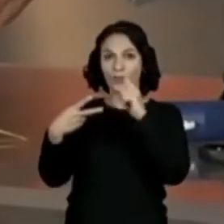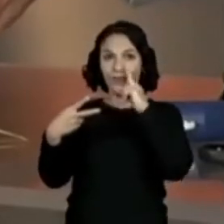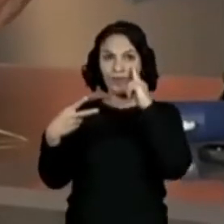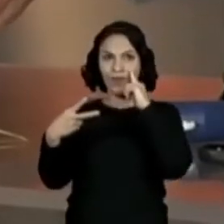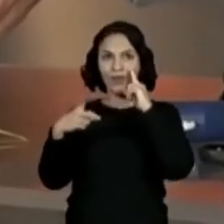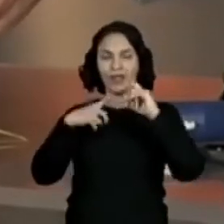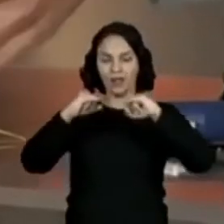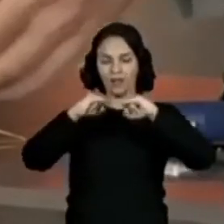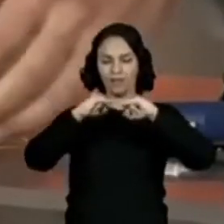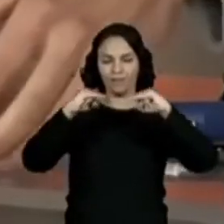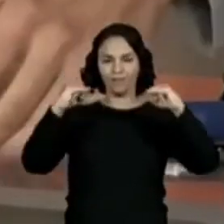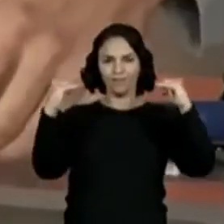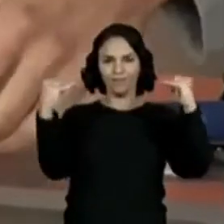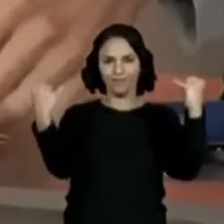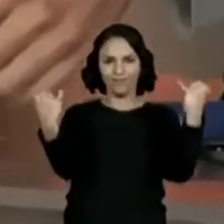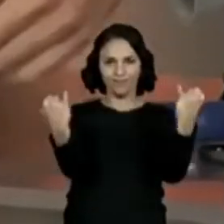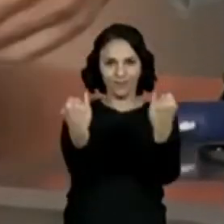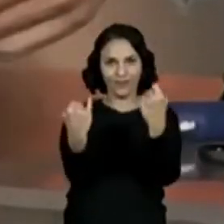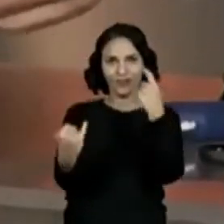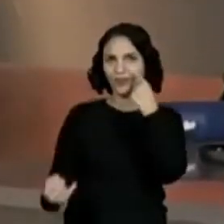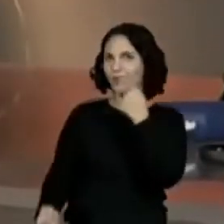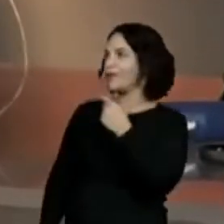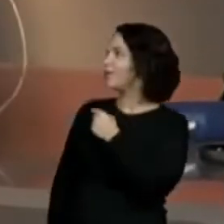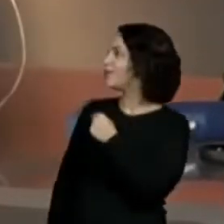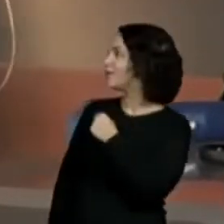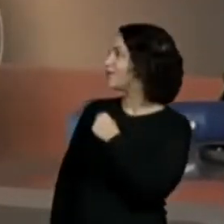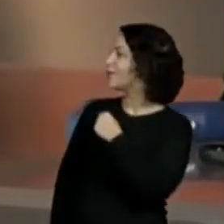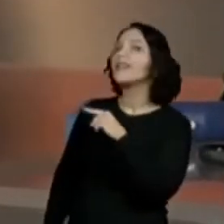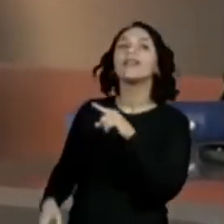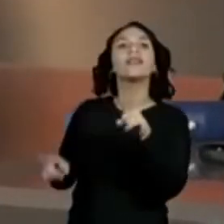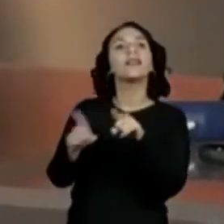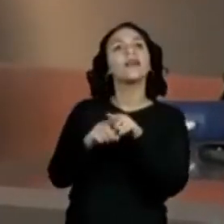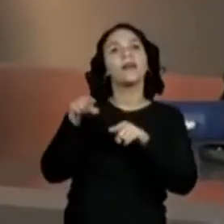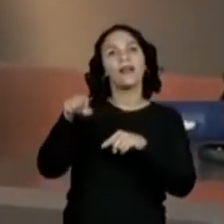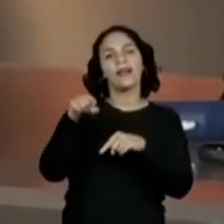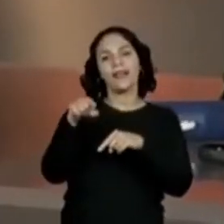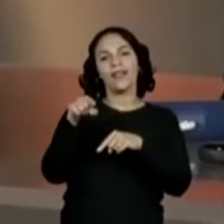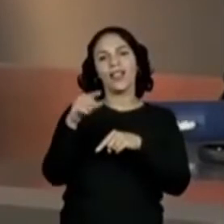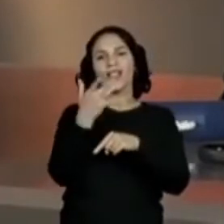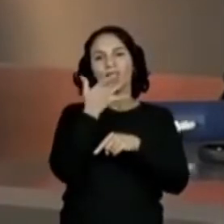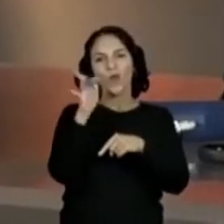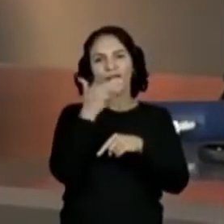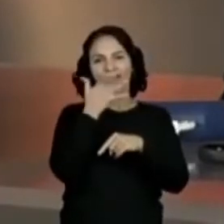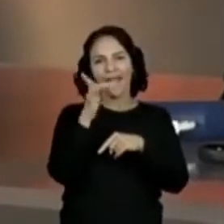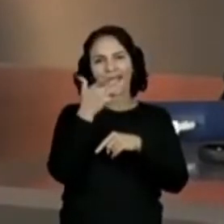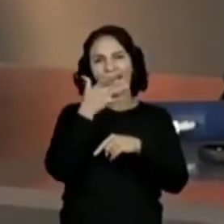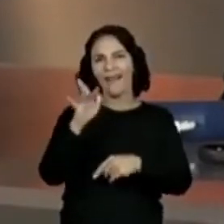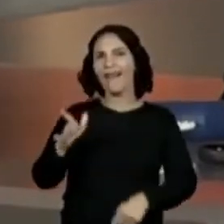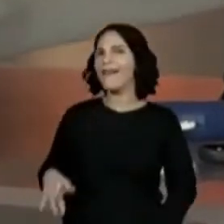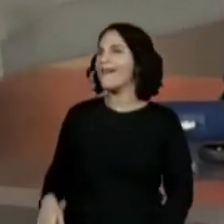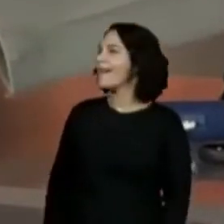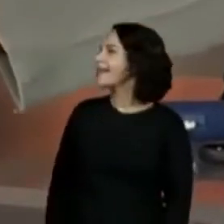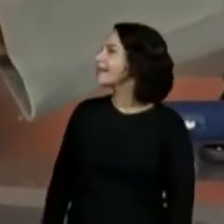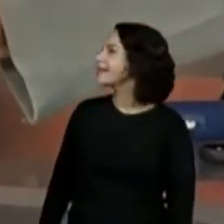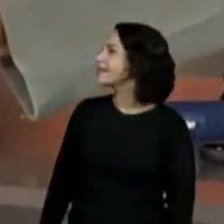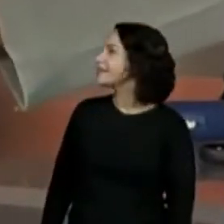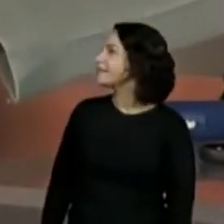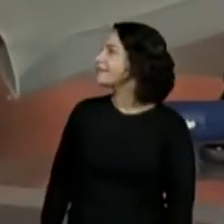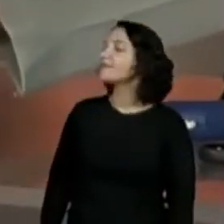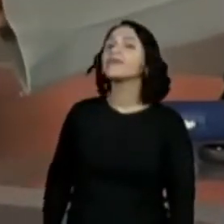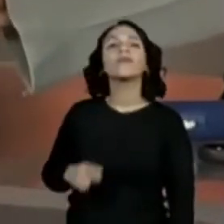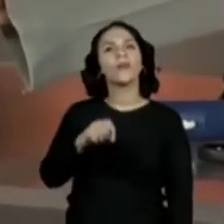aqui segurando a estrutura da caixa e temos também esse fio, que poderia ser uma fita ou